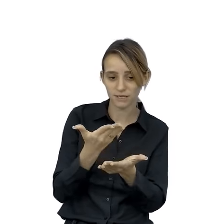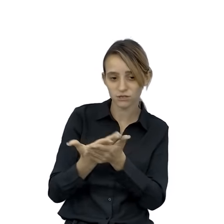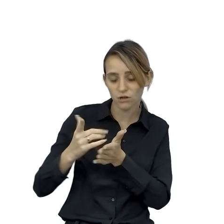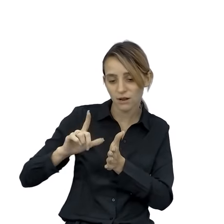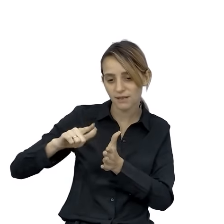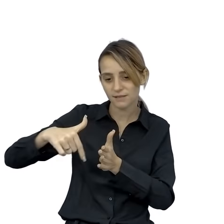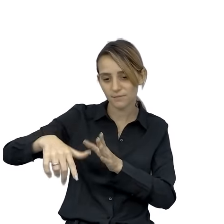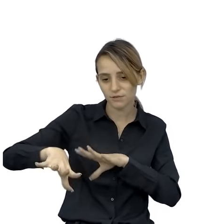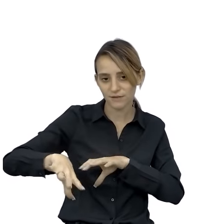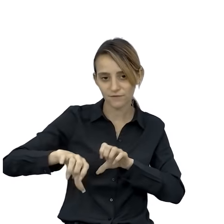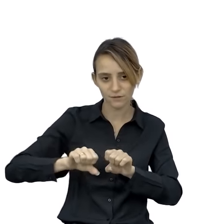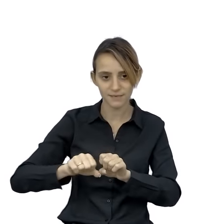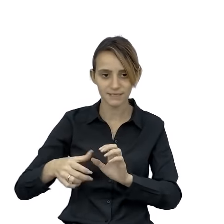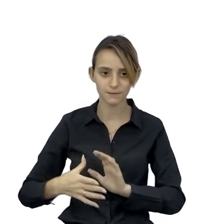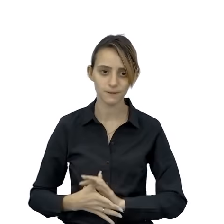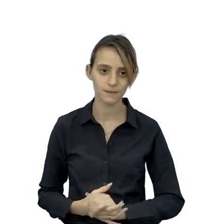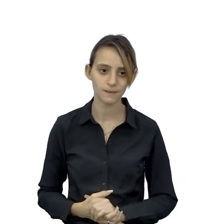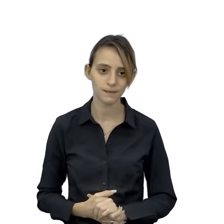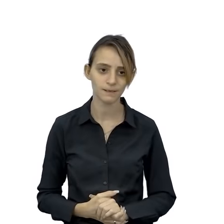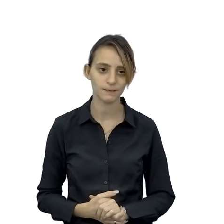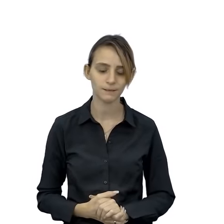formação.